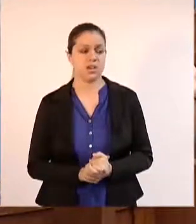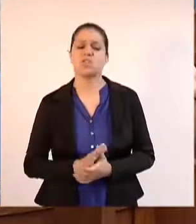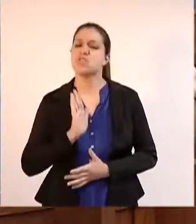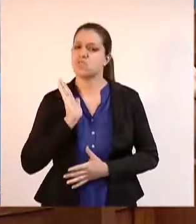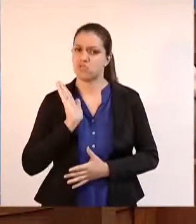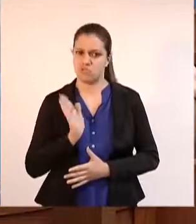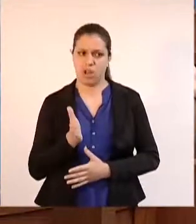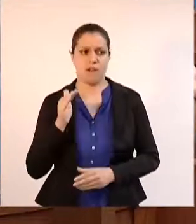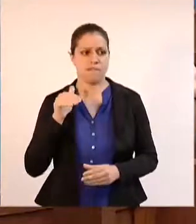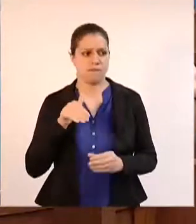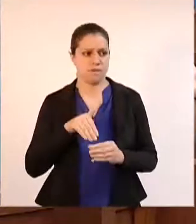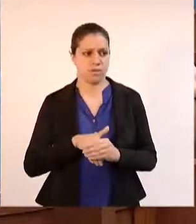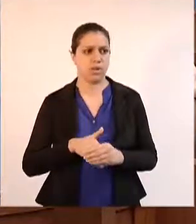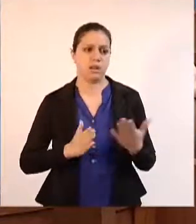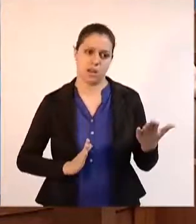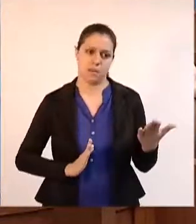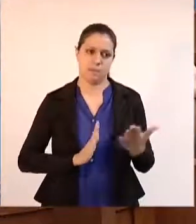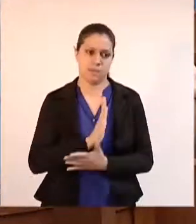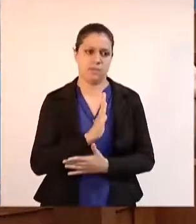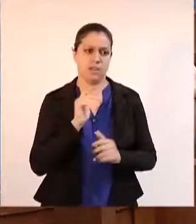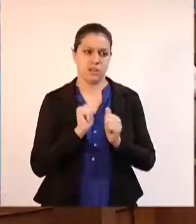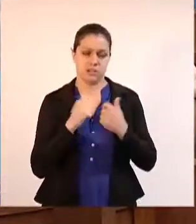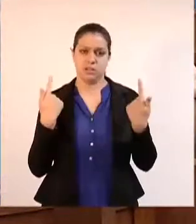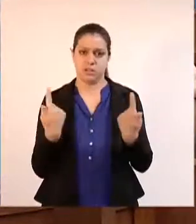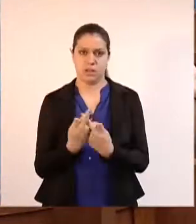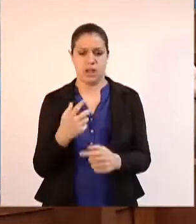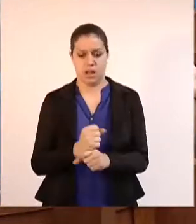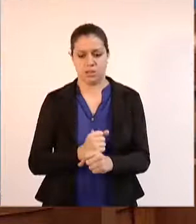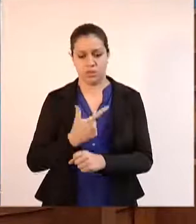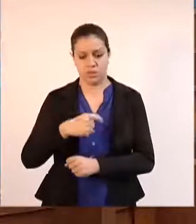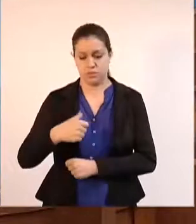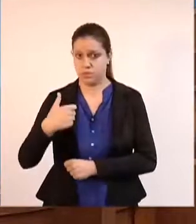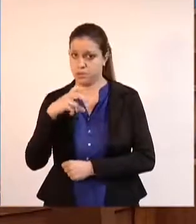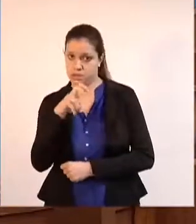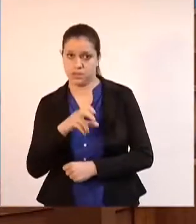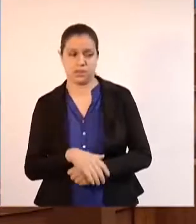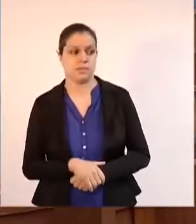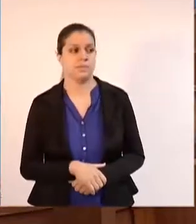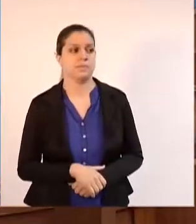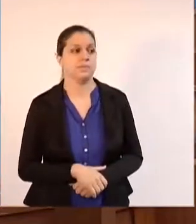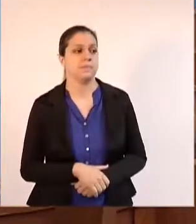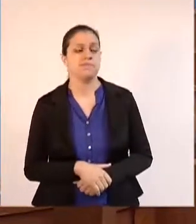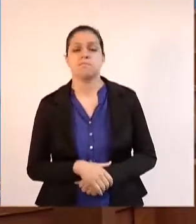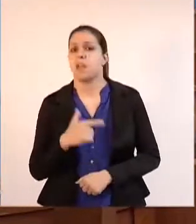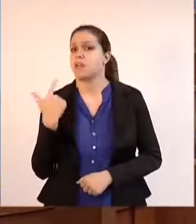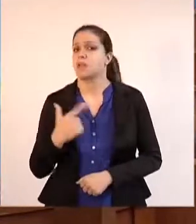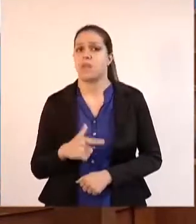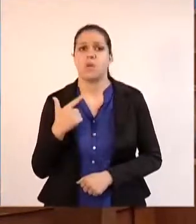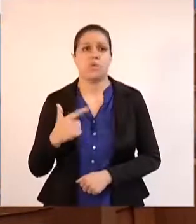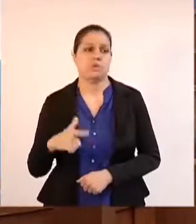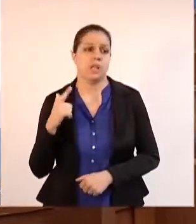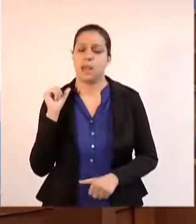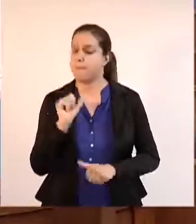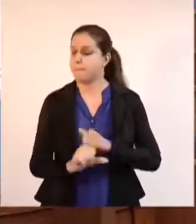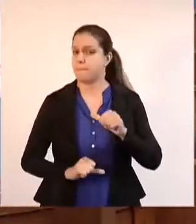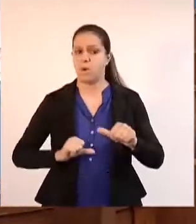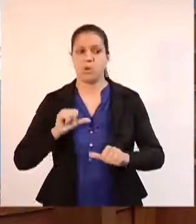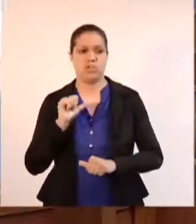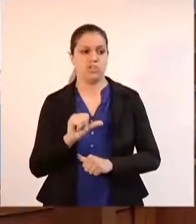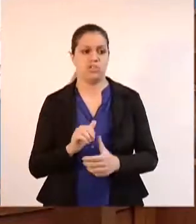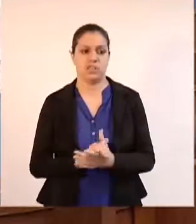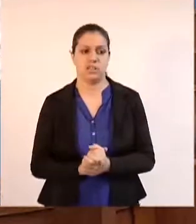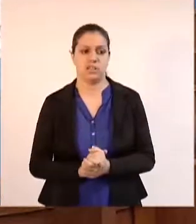foi votada e aprovada por esta Casa em 2015. Não há nenhuma modificação